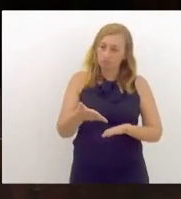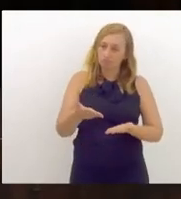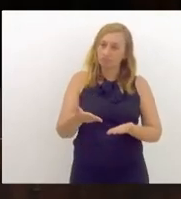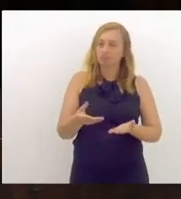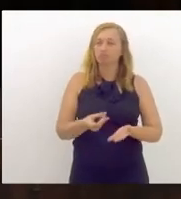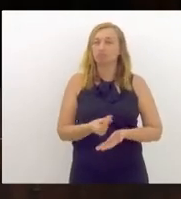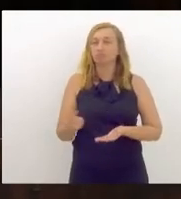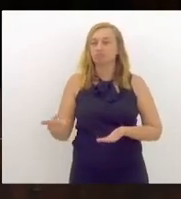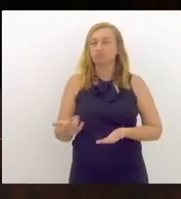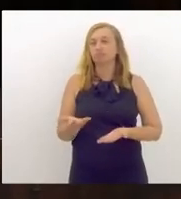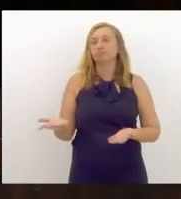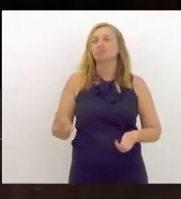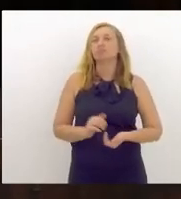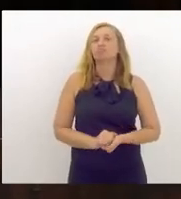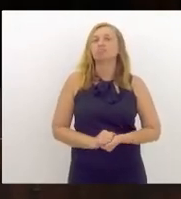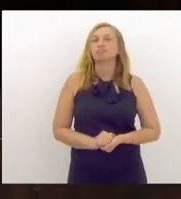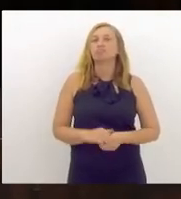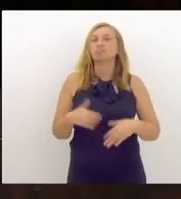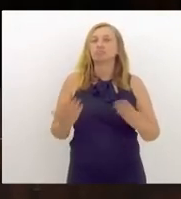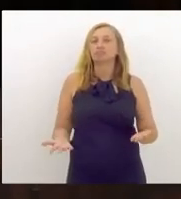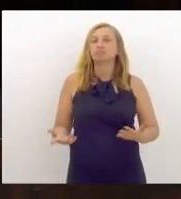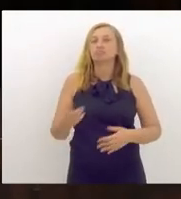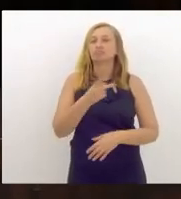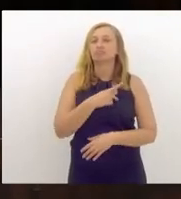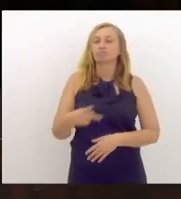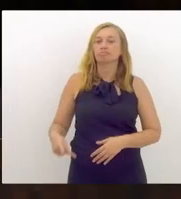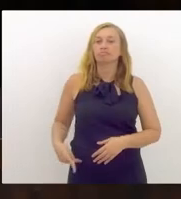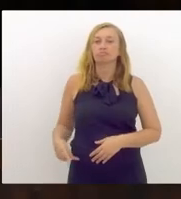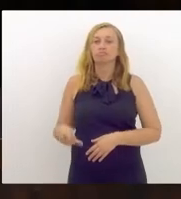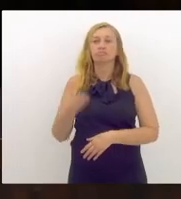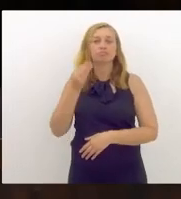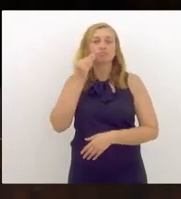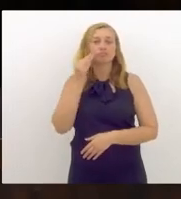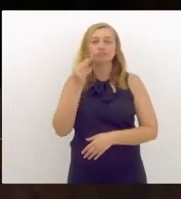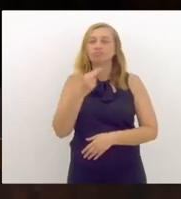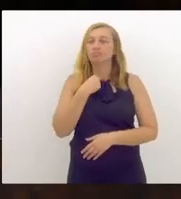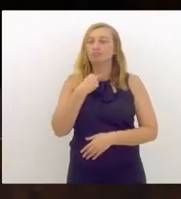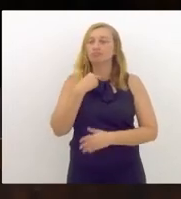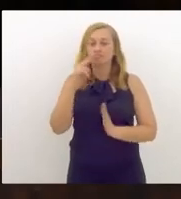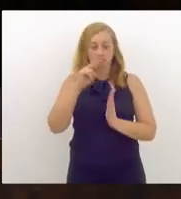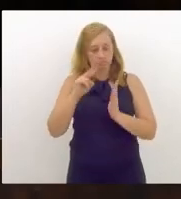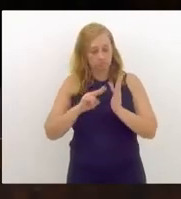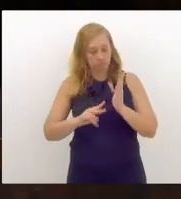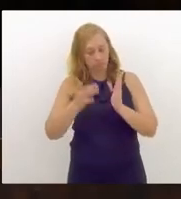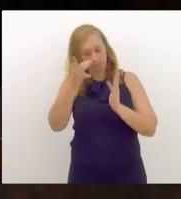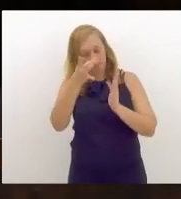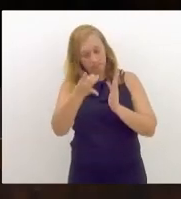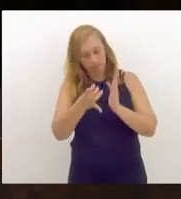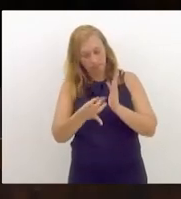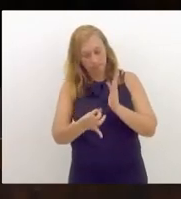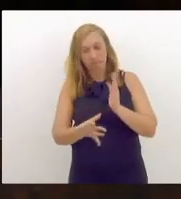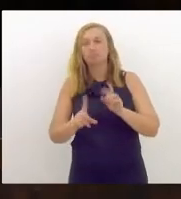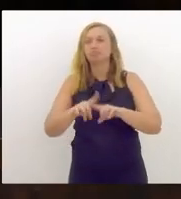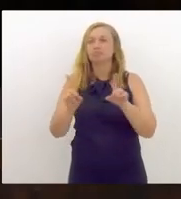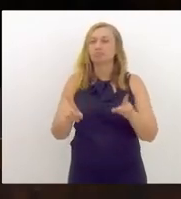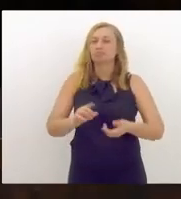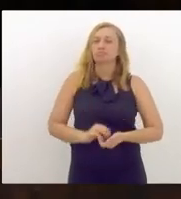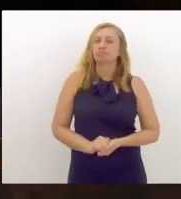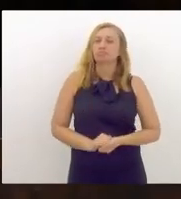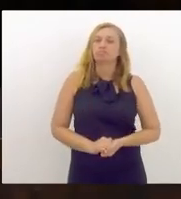livrando dele felizmente então Presidente Mônica eu não pude lei detalhadamente mas muitos